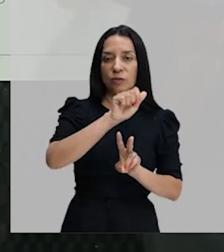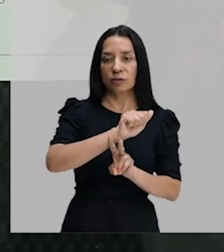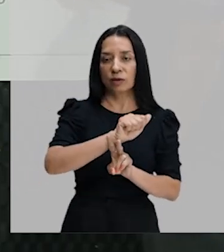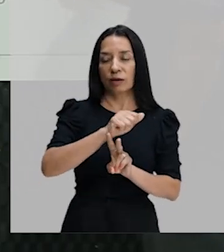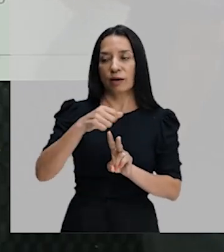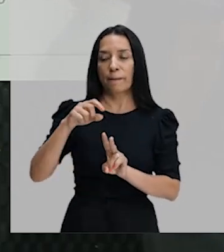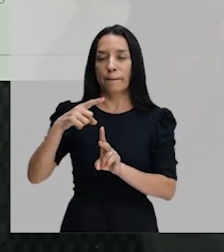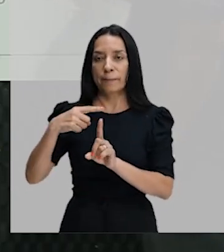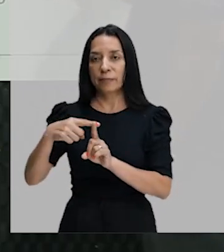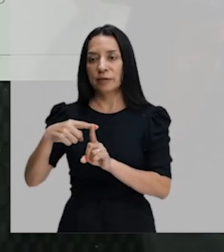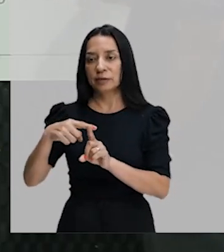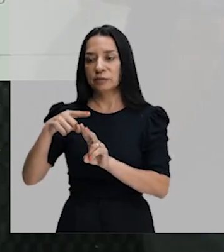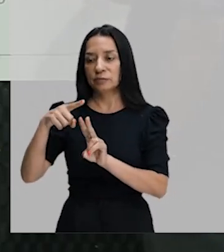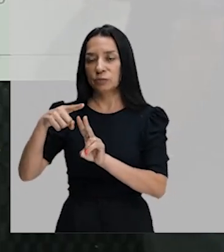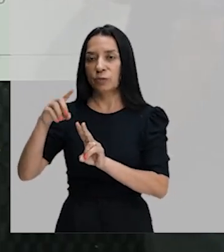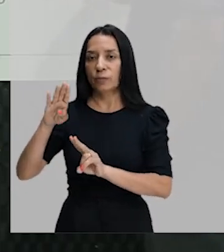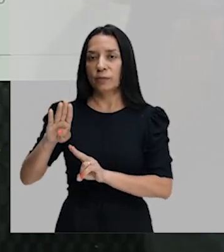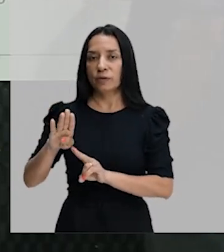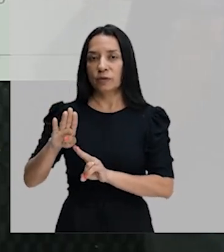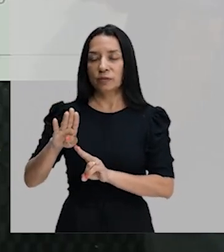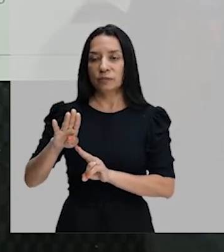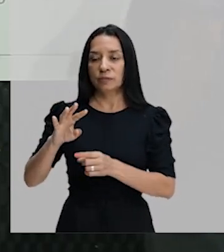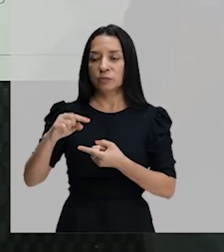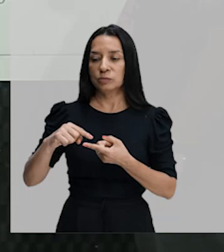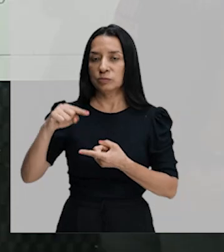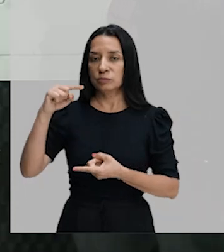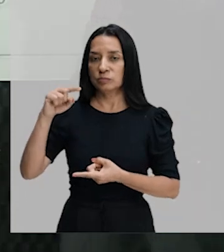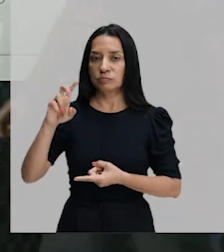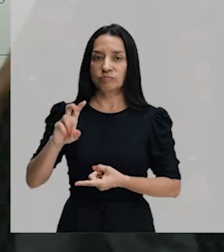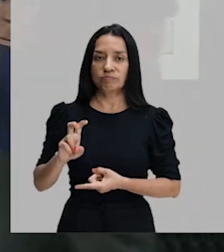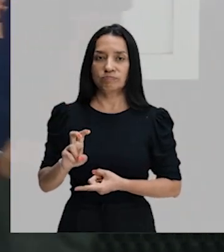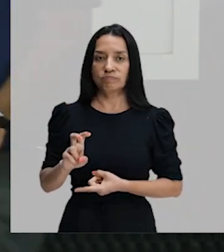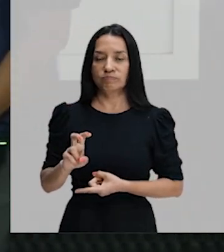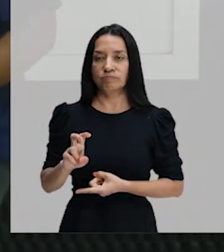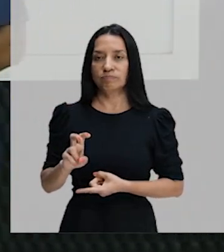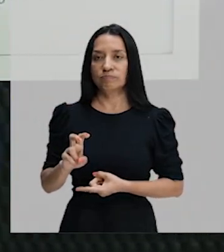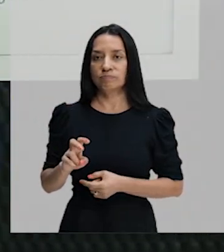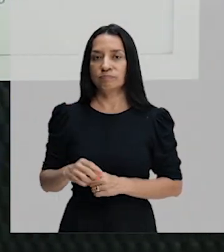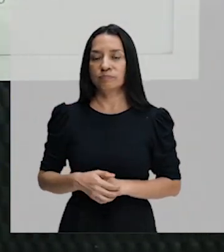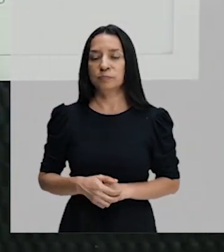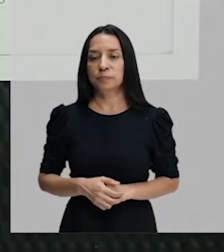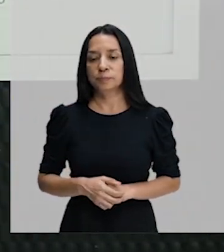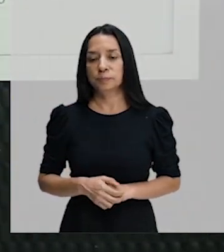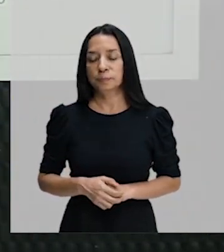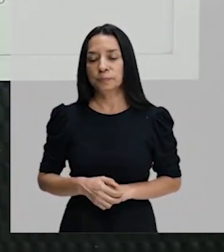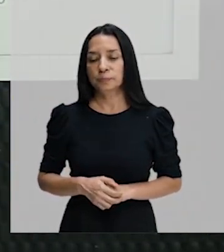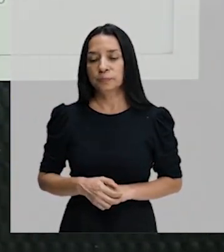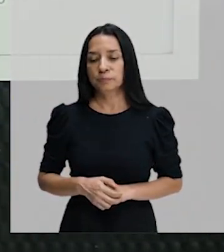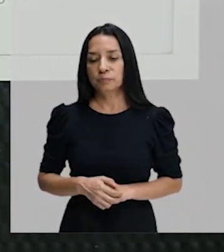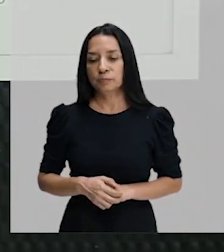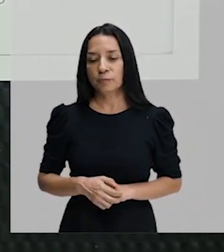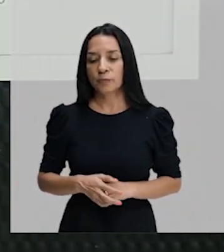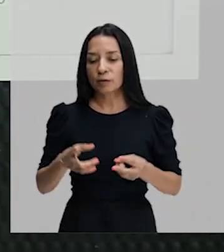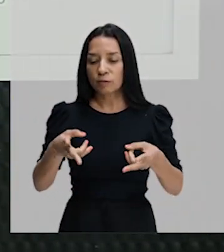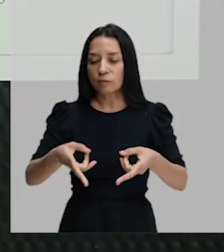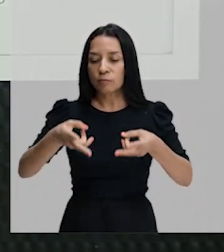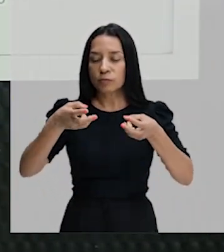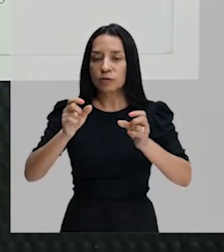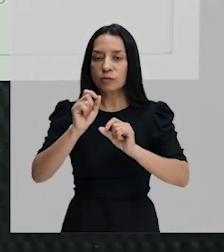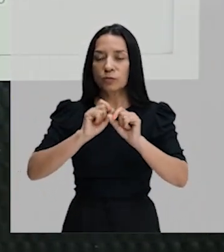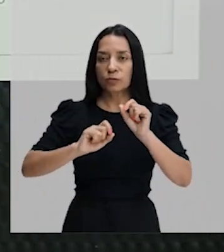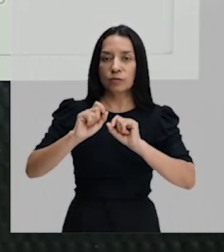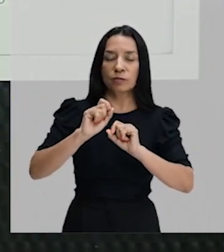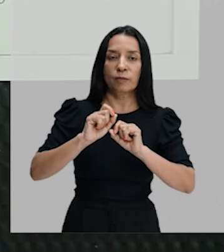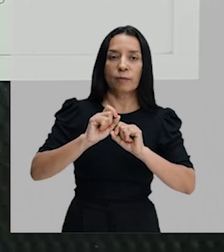mais B de tamanho 5. Tá certo? Percebam o seguinte,